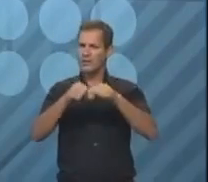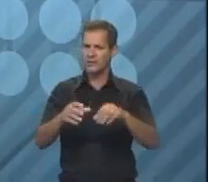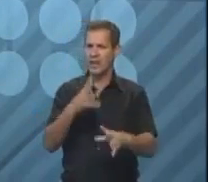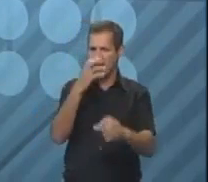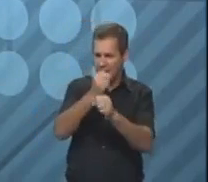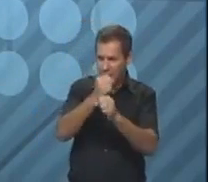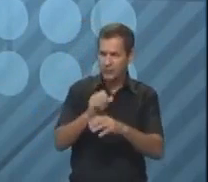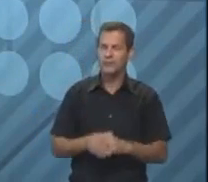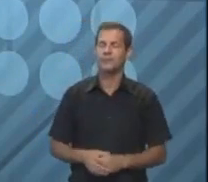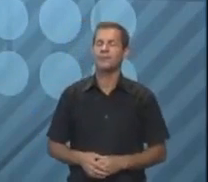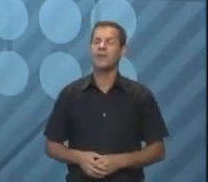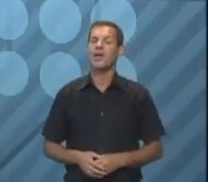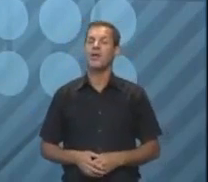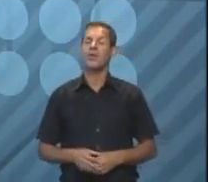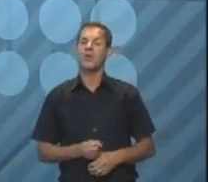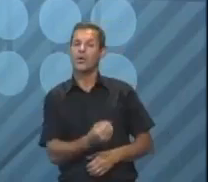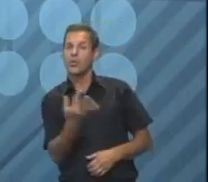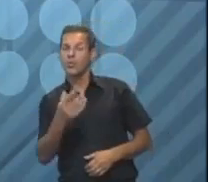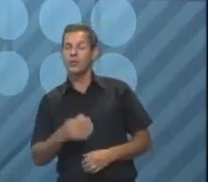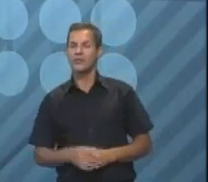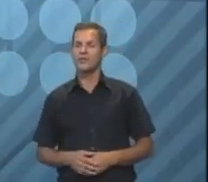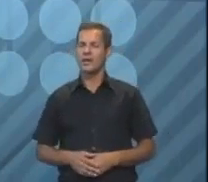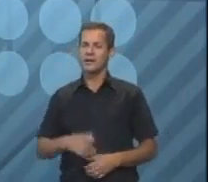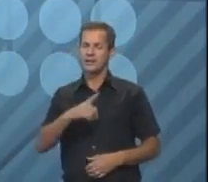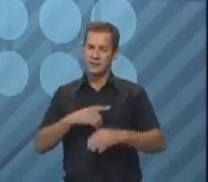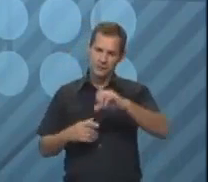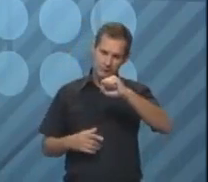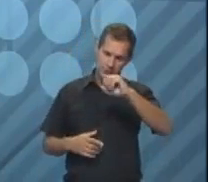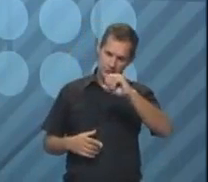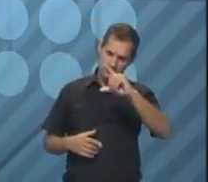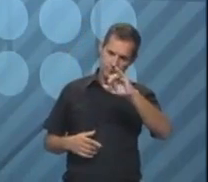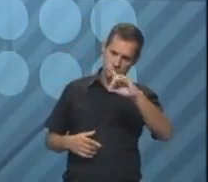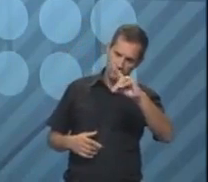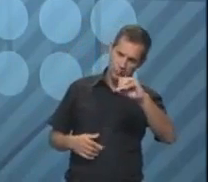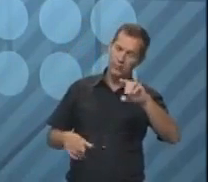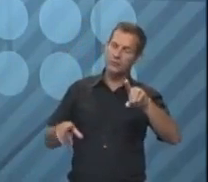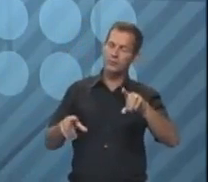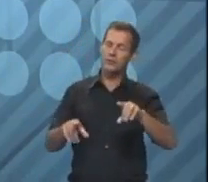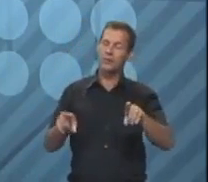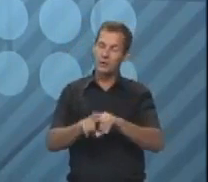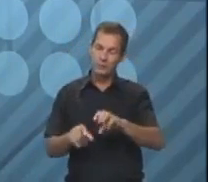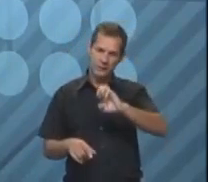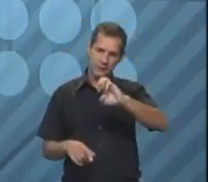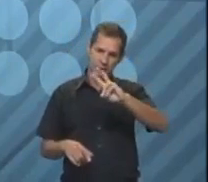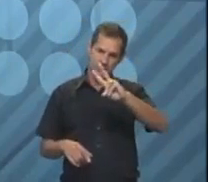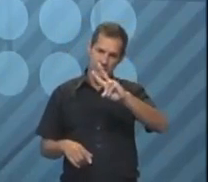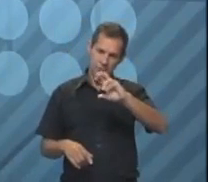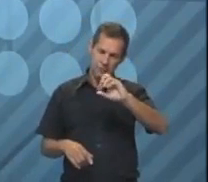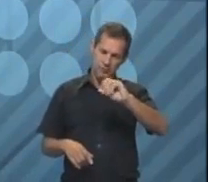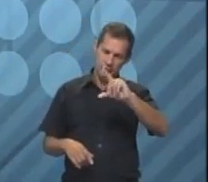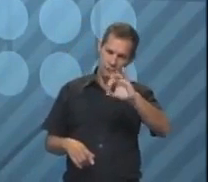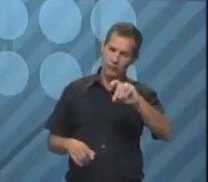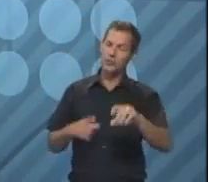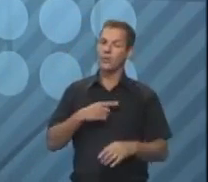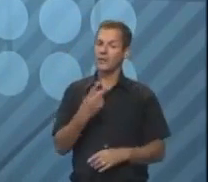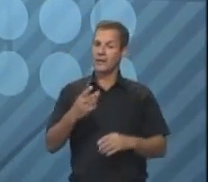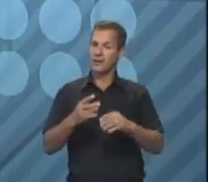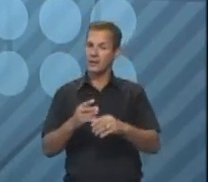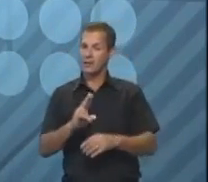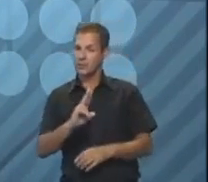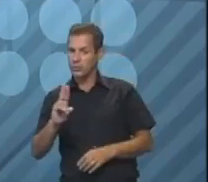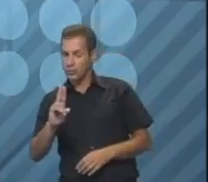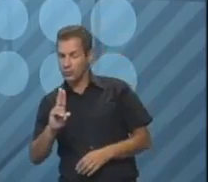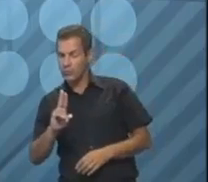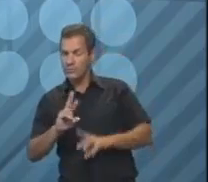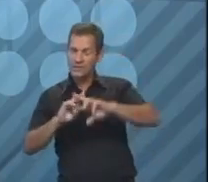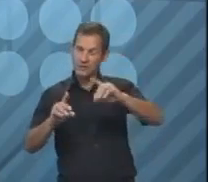estiver calculando volume por meio de sólidos de rotação ou revolução, você pode encontrar esses dois nomes nos livros didáticos,